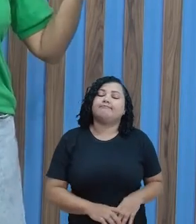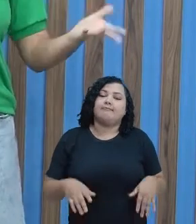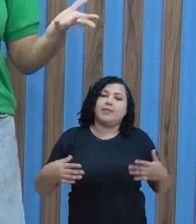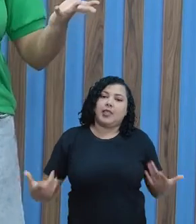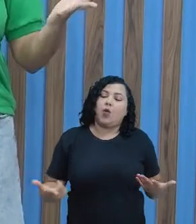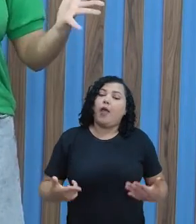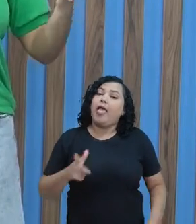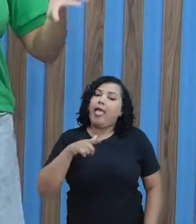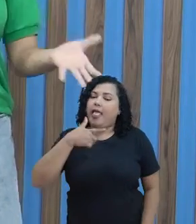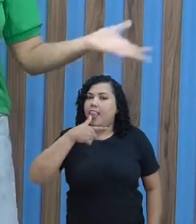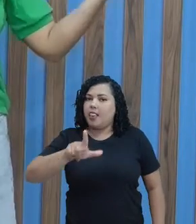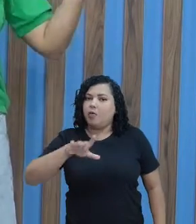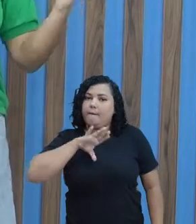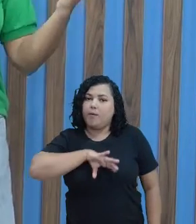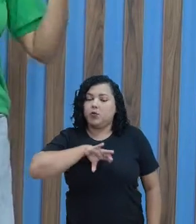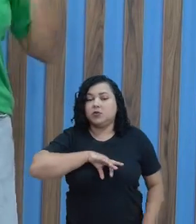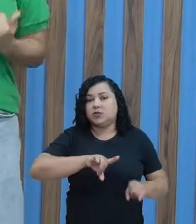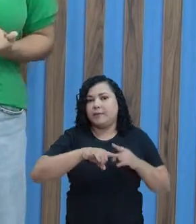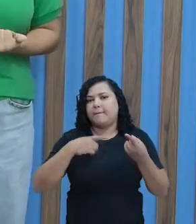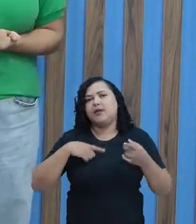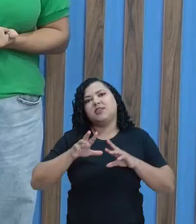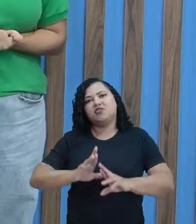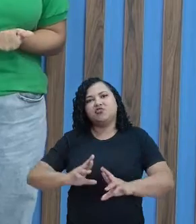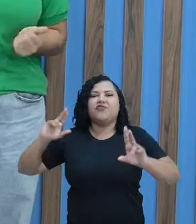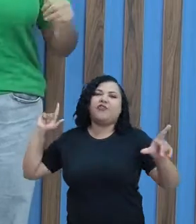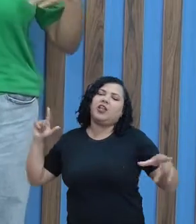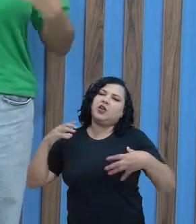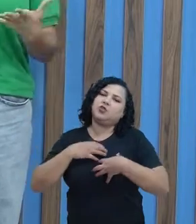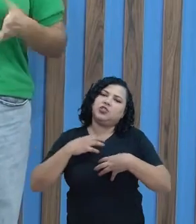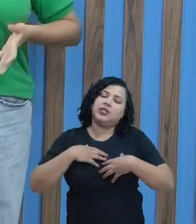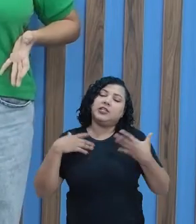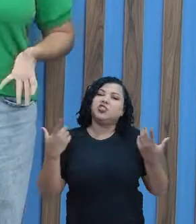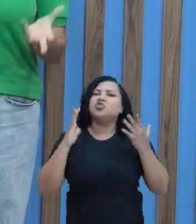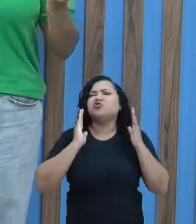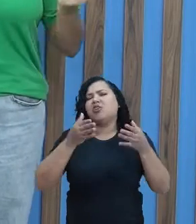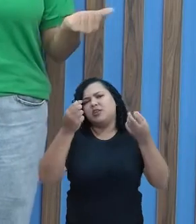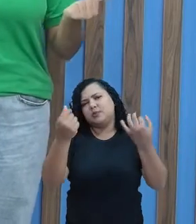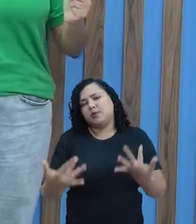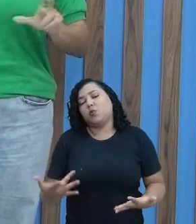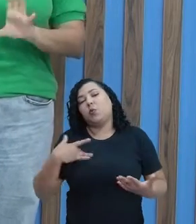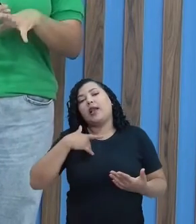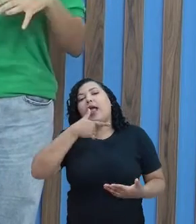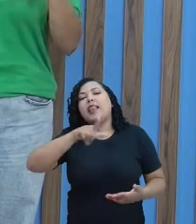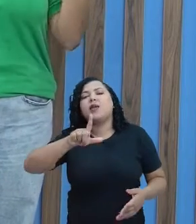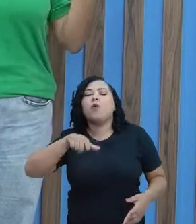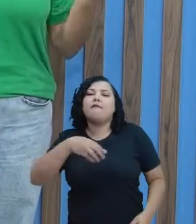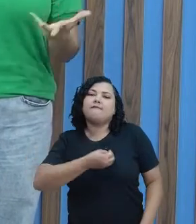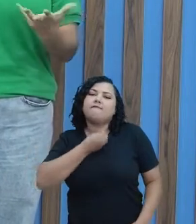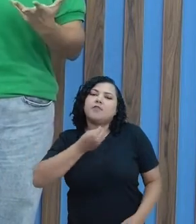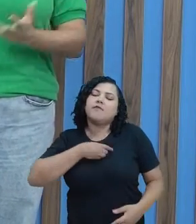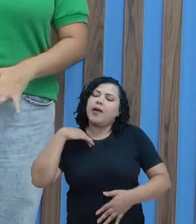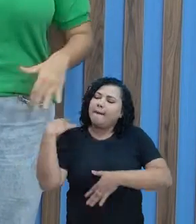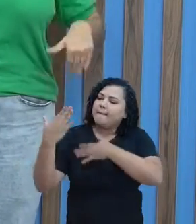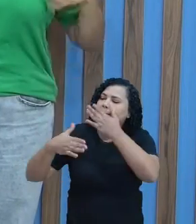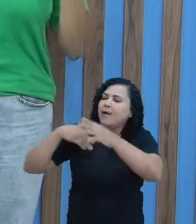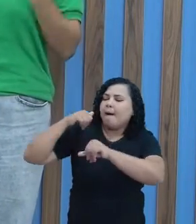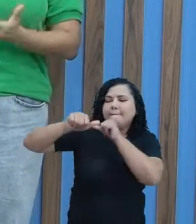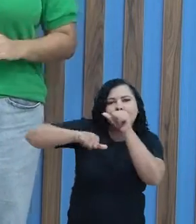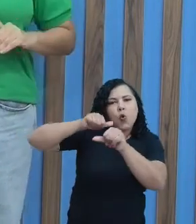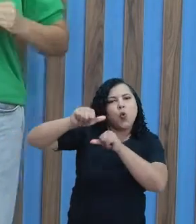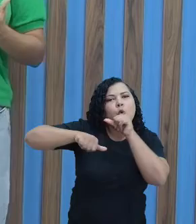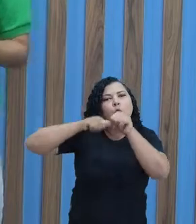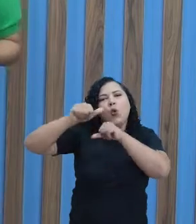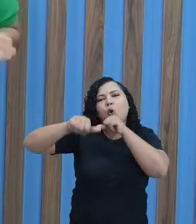língua portuguesa. Por quê? Porque a gente já falou isso aqui várias vezes, que a língua é um objeto vivo, é um organismo vivo, e ela vai